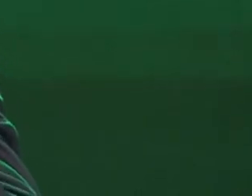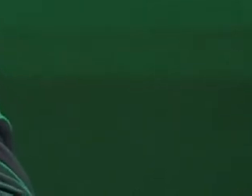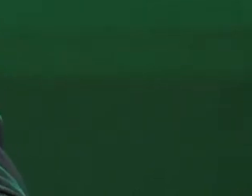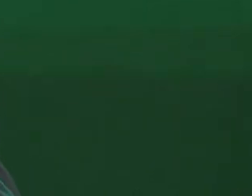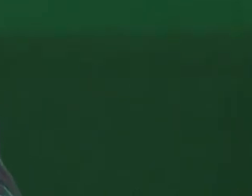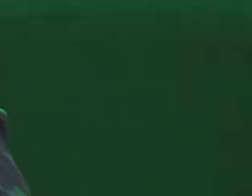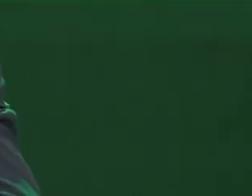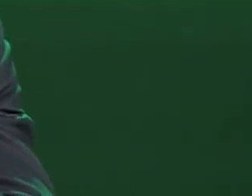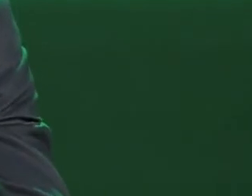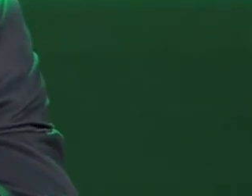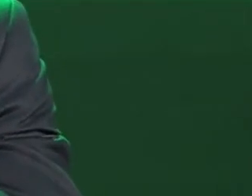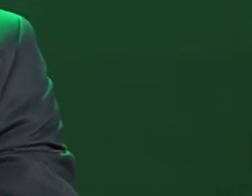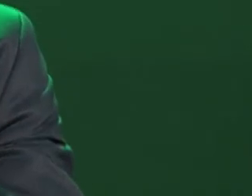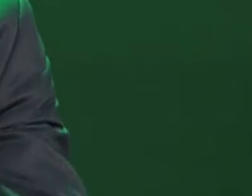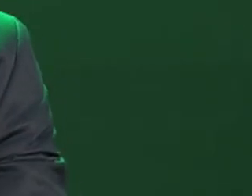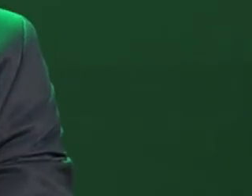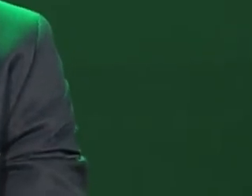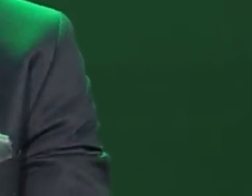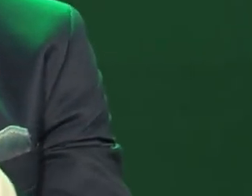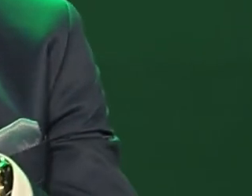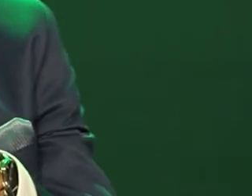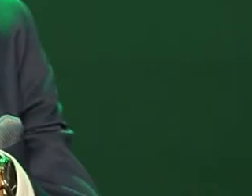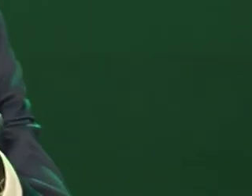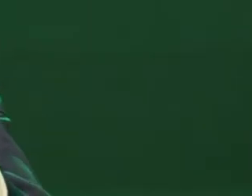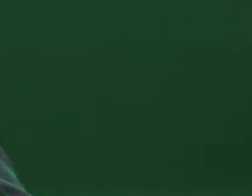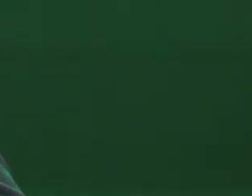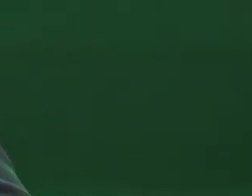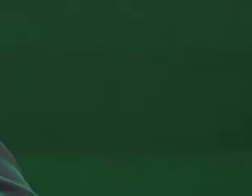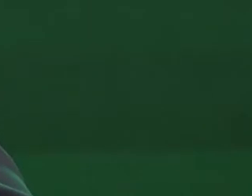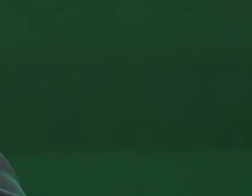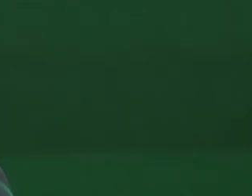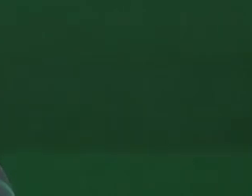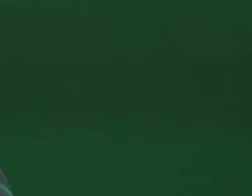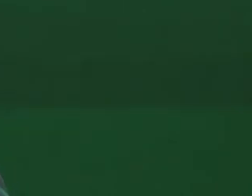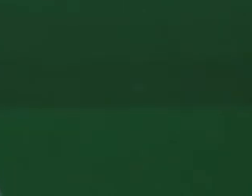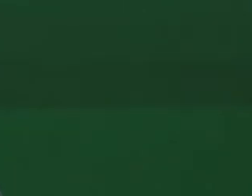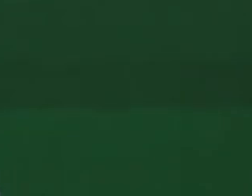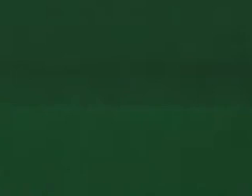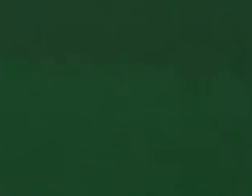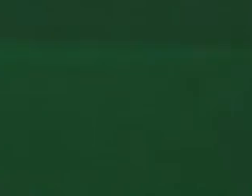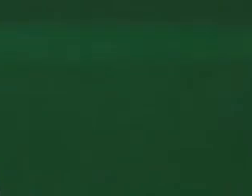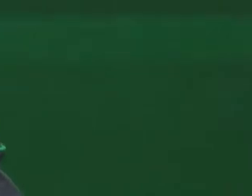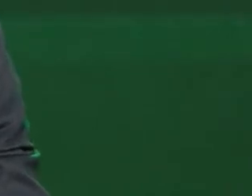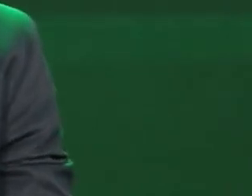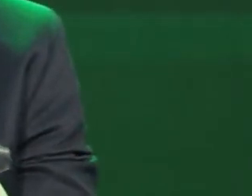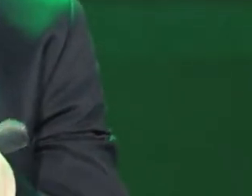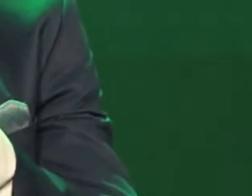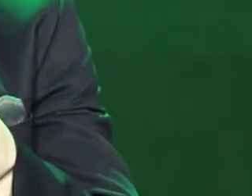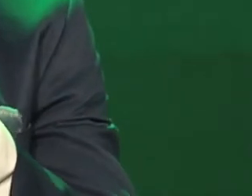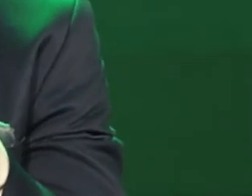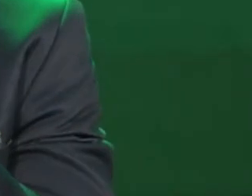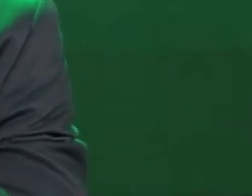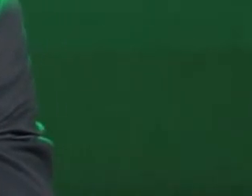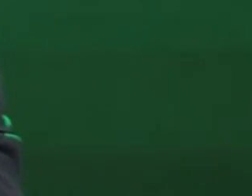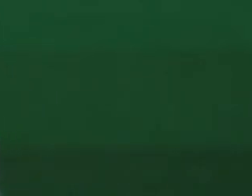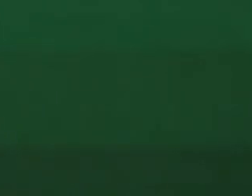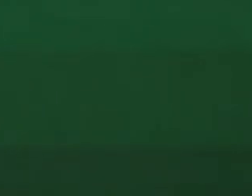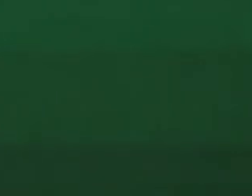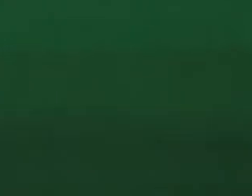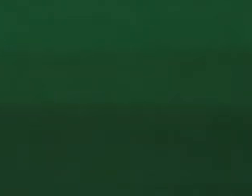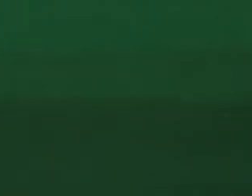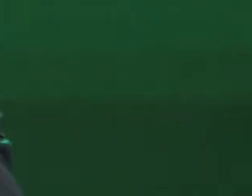o coração, vamos falar com as pessoas que estão aí do outro lado dessa tela. Você que já